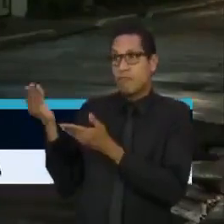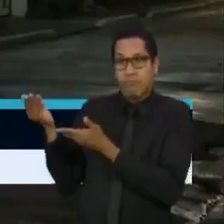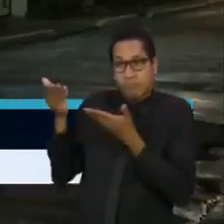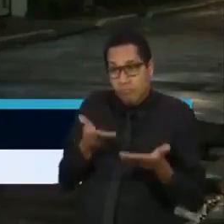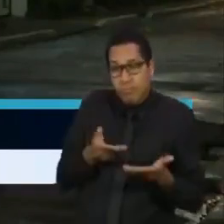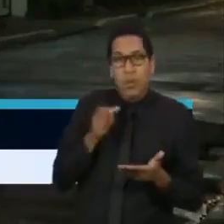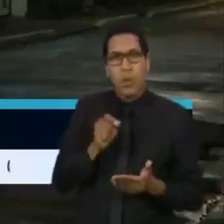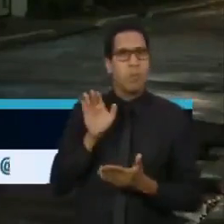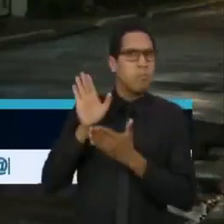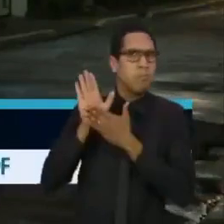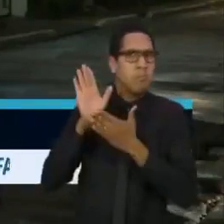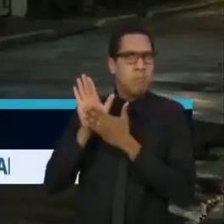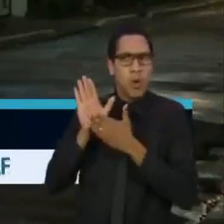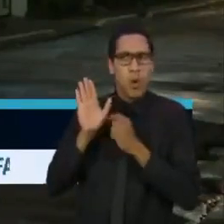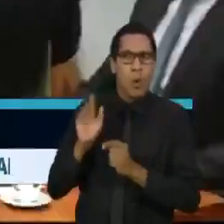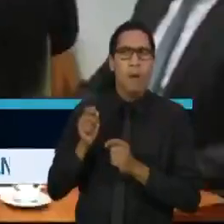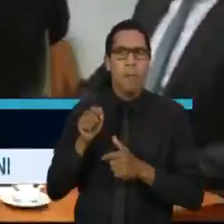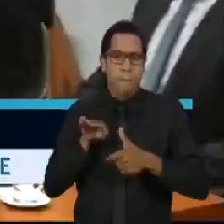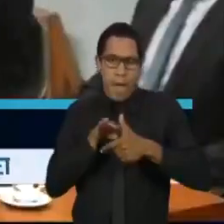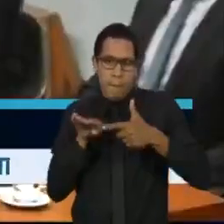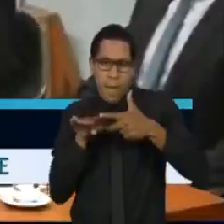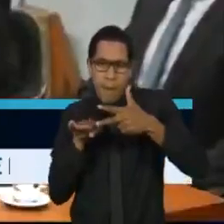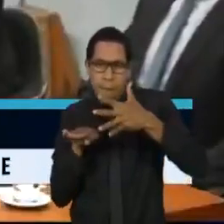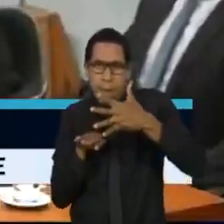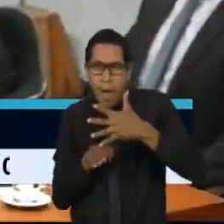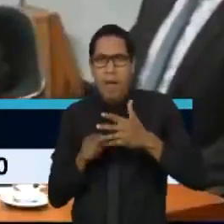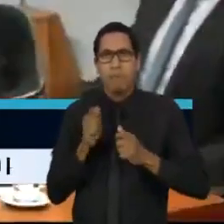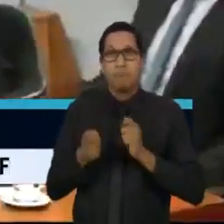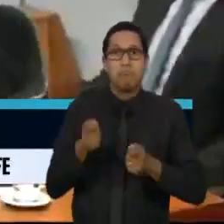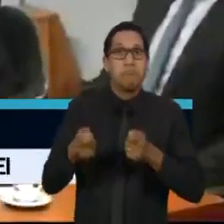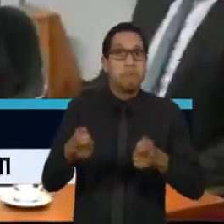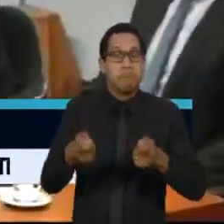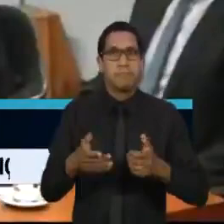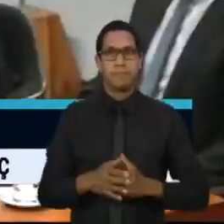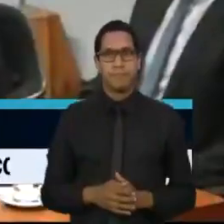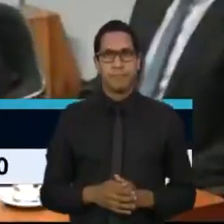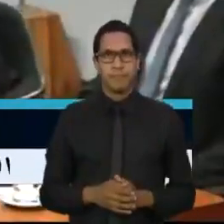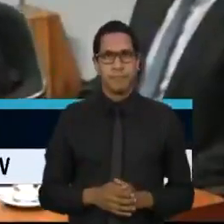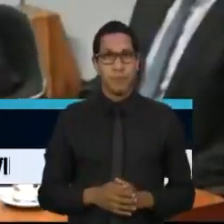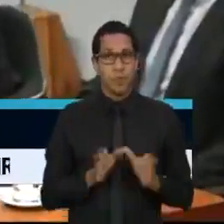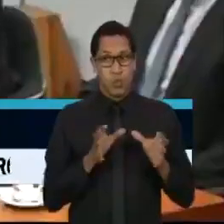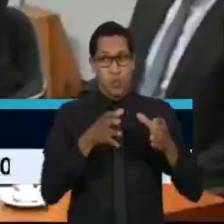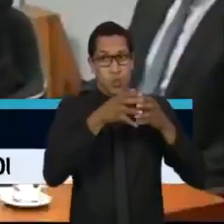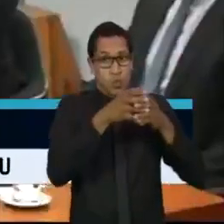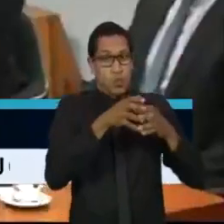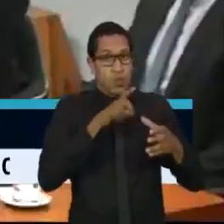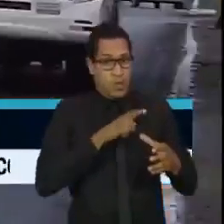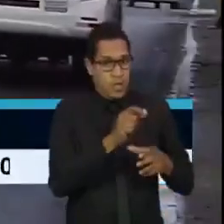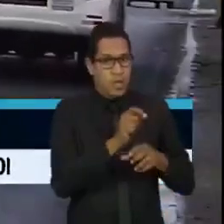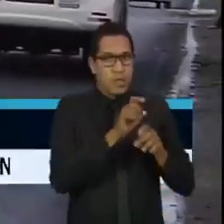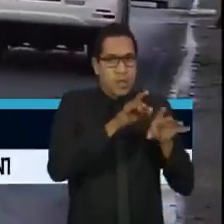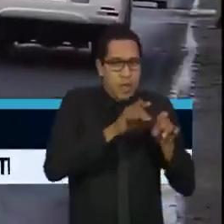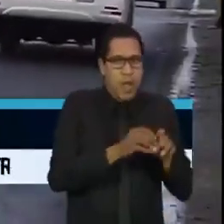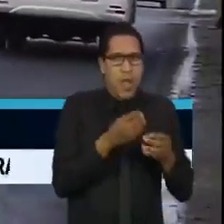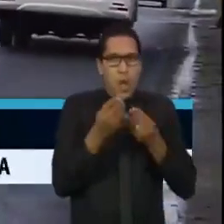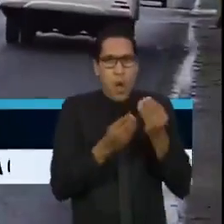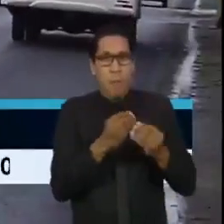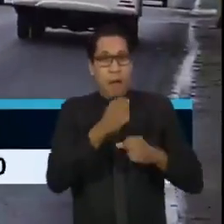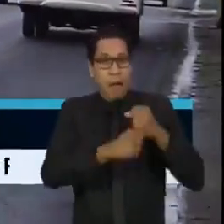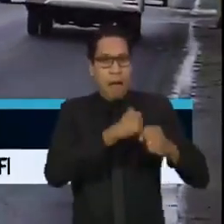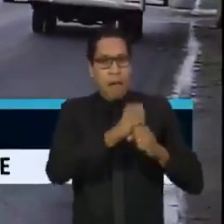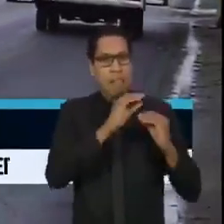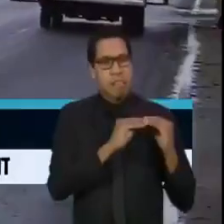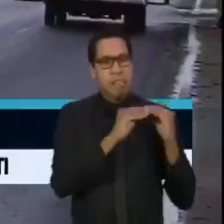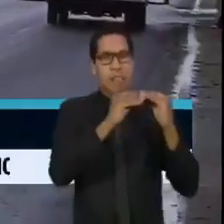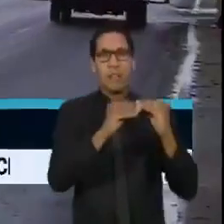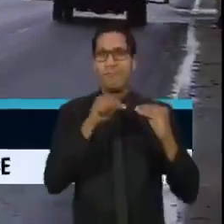pagamento dessas dívidas em parcelas. Mas técnicos avaliam que qualquer medida que transfira os pagamentos para os próximos